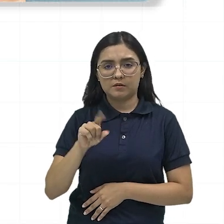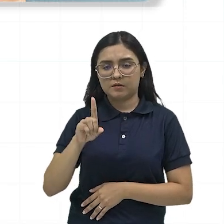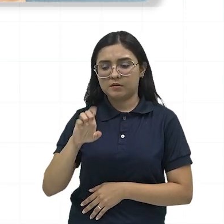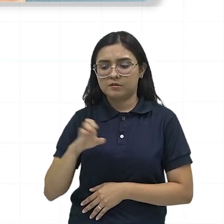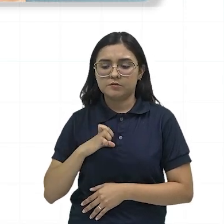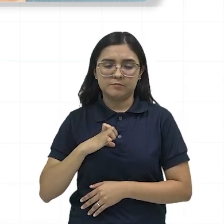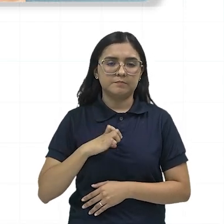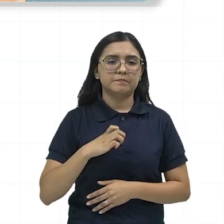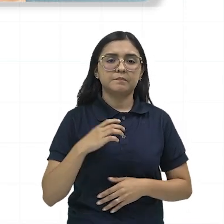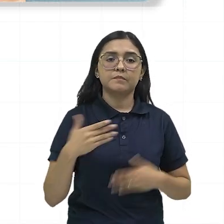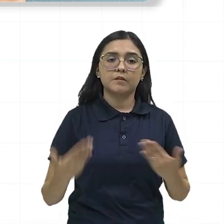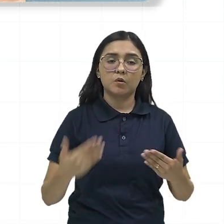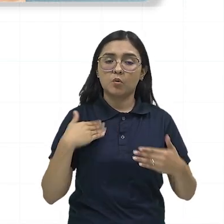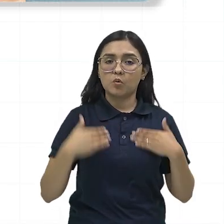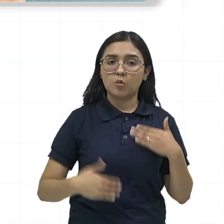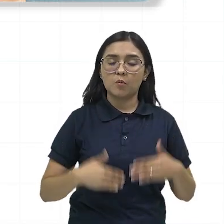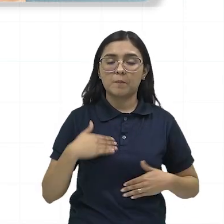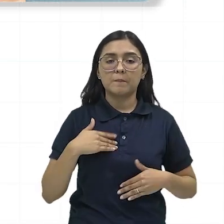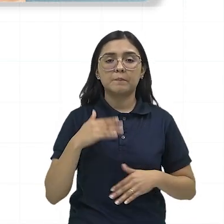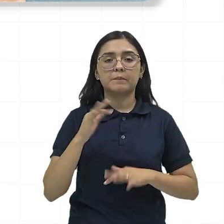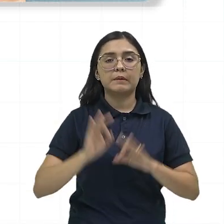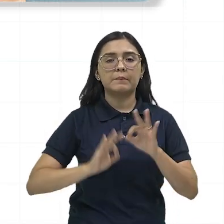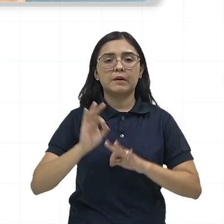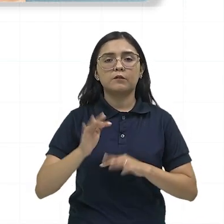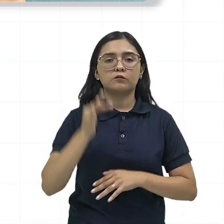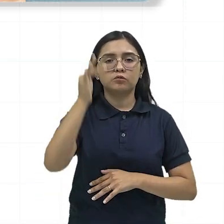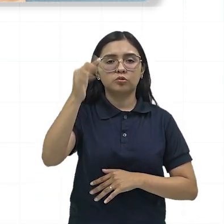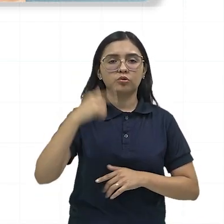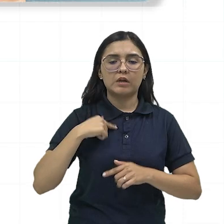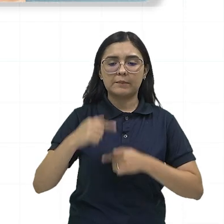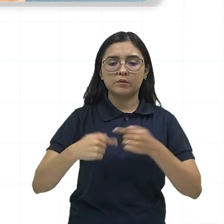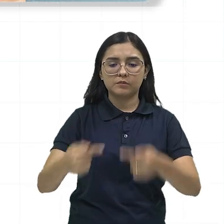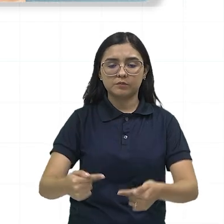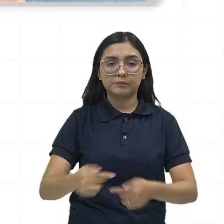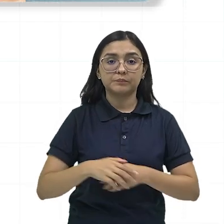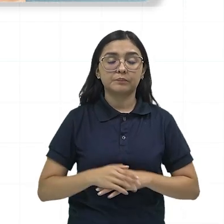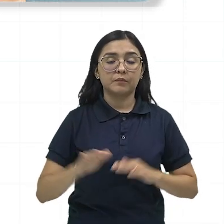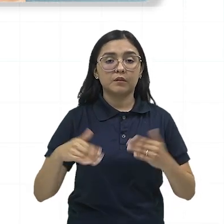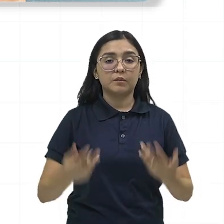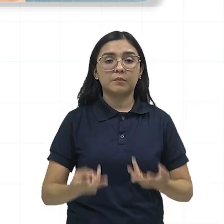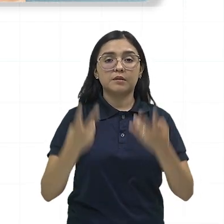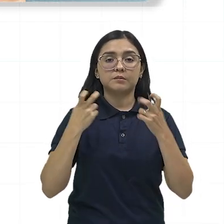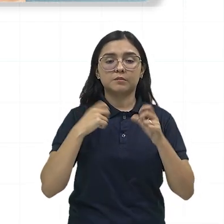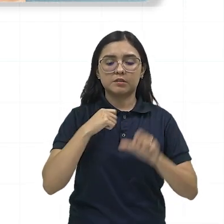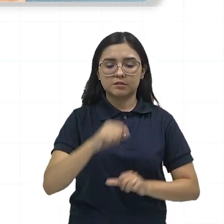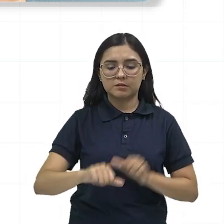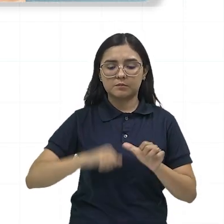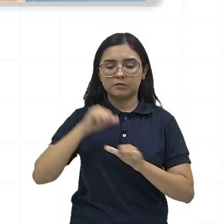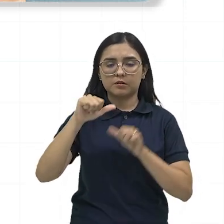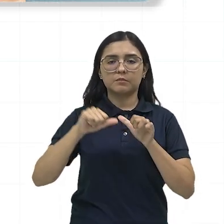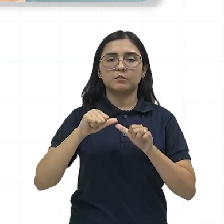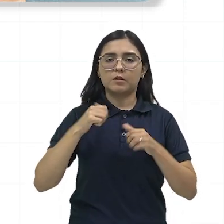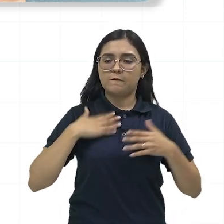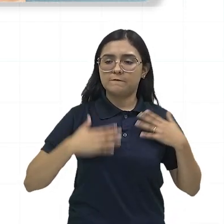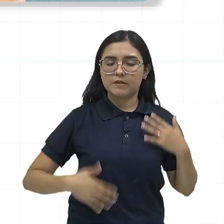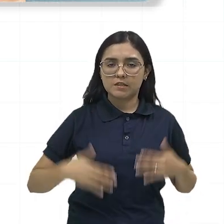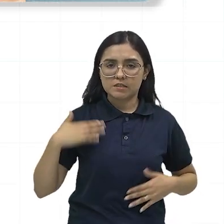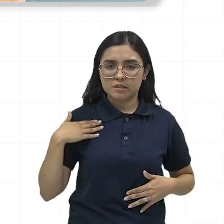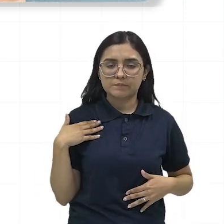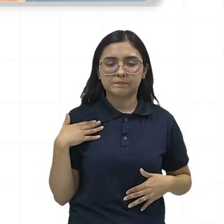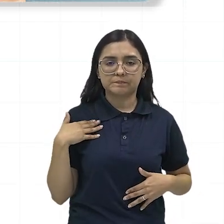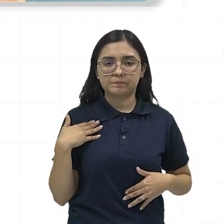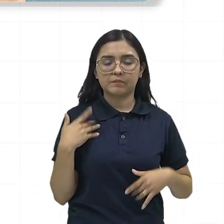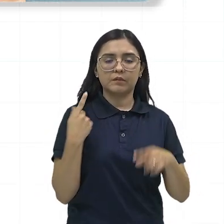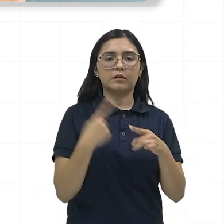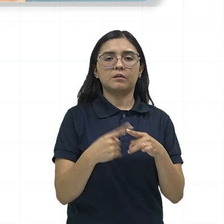o corpo para a reprodução. Então, observe aí que essa mudança ela é muito mais física, certo?